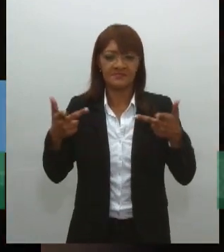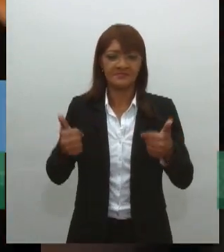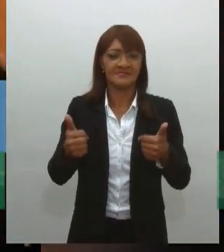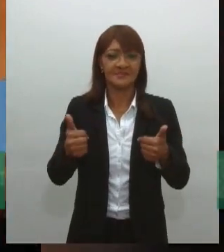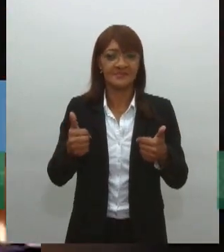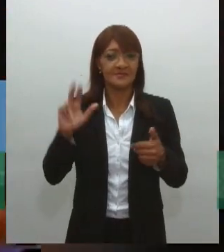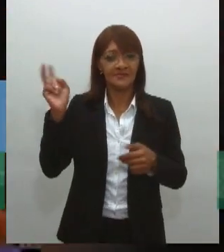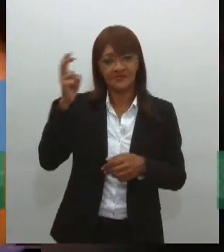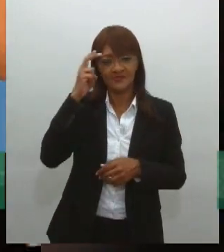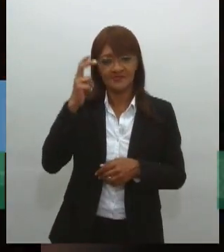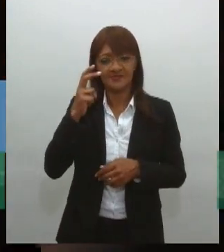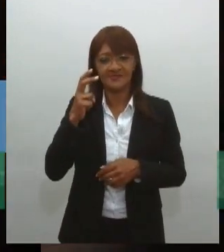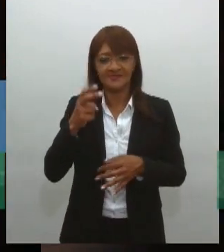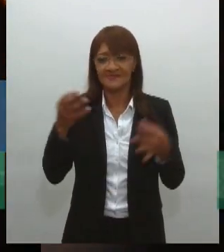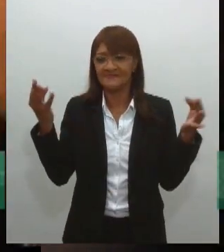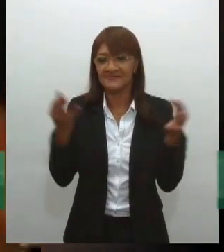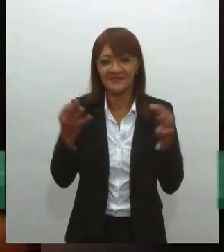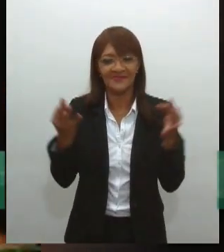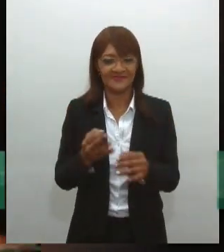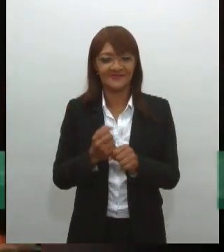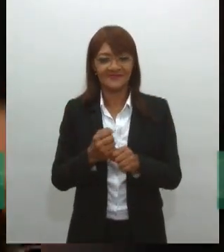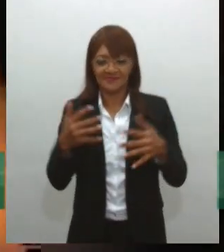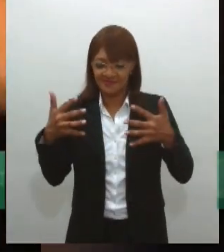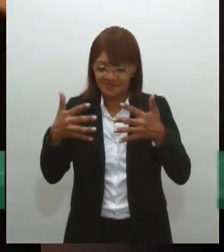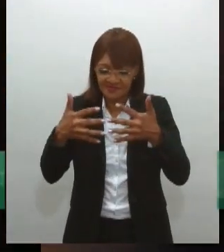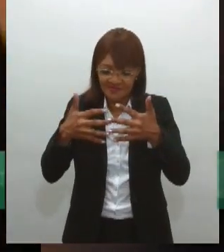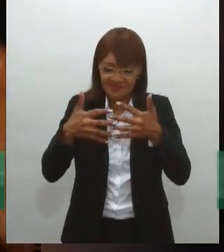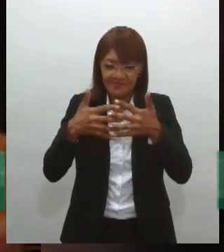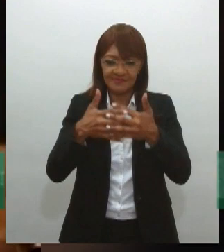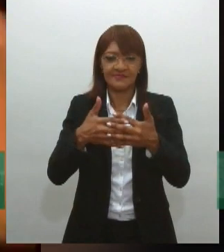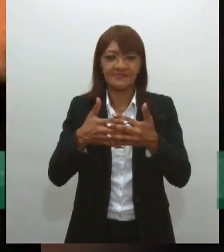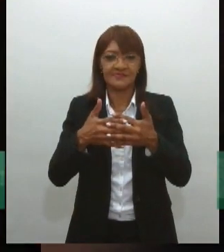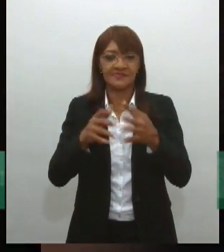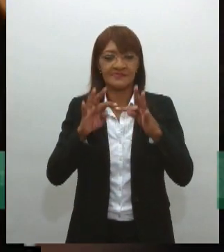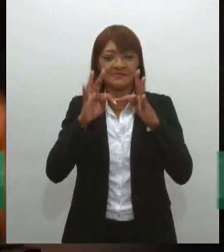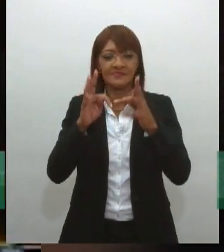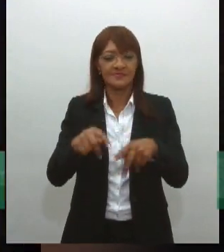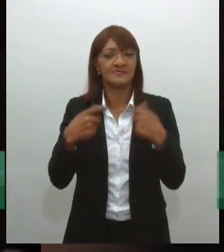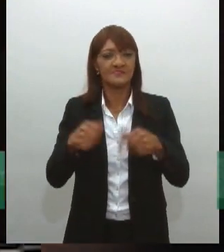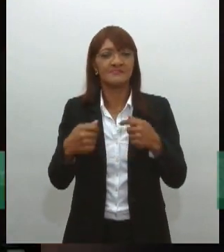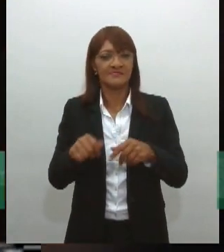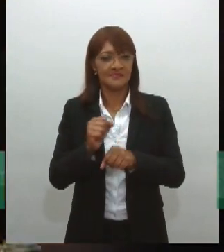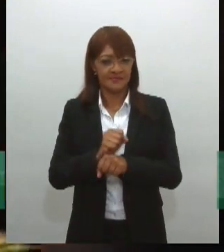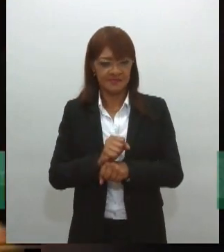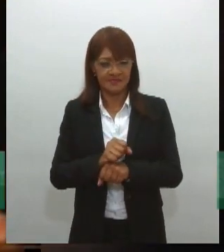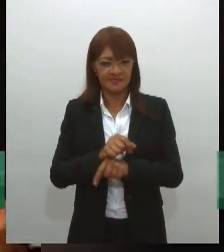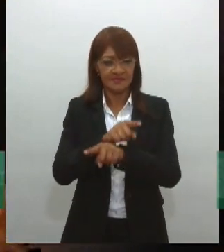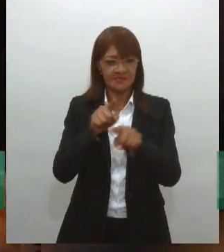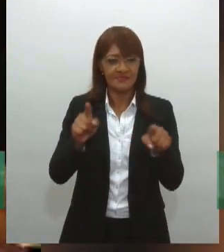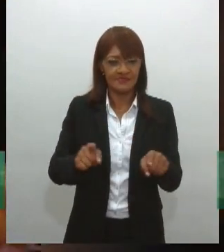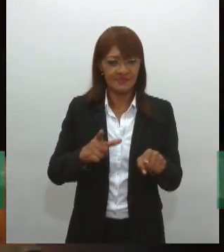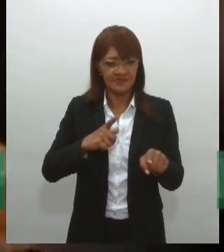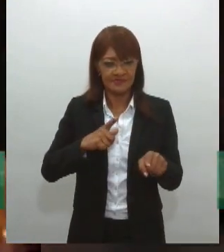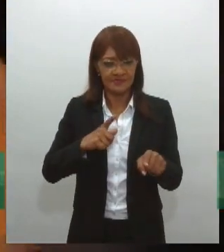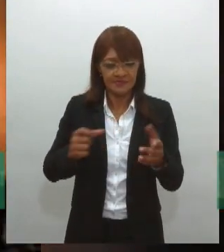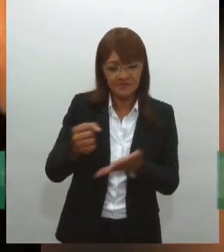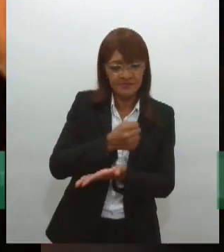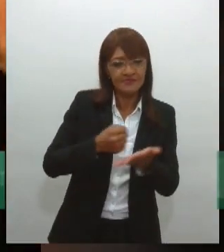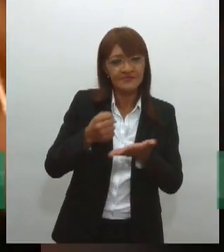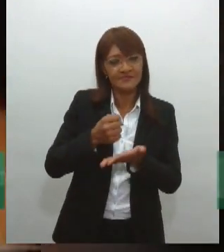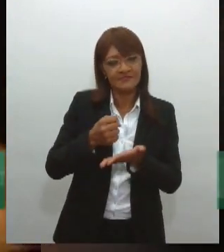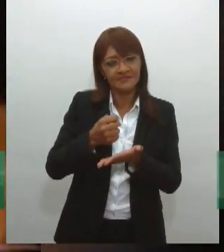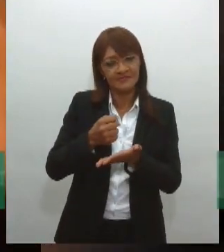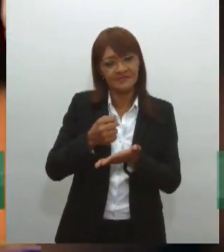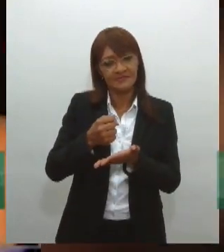igual a feijão com arroz, é necessidade básica. Tem que estar na mesa, tem que estar na cesta básica de todo mundo. E